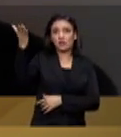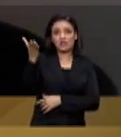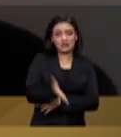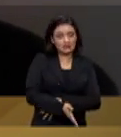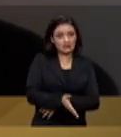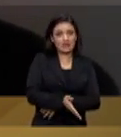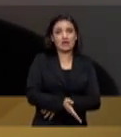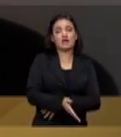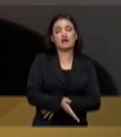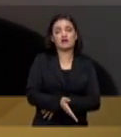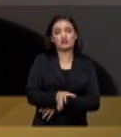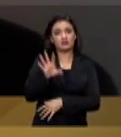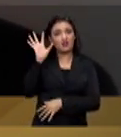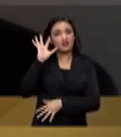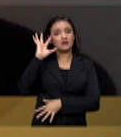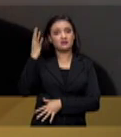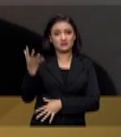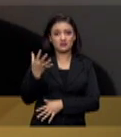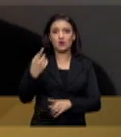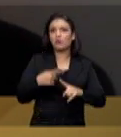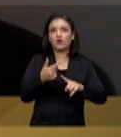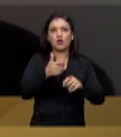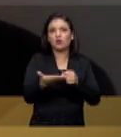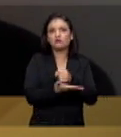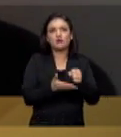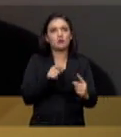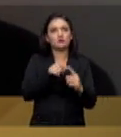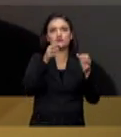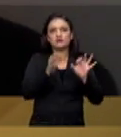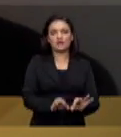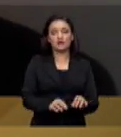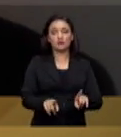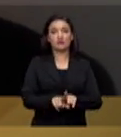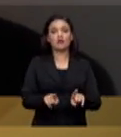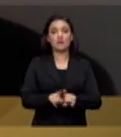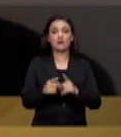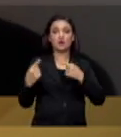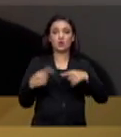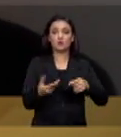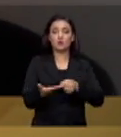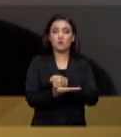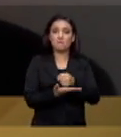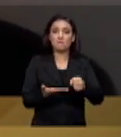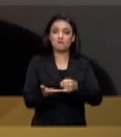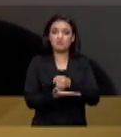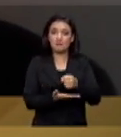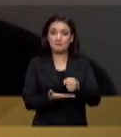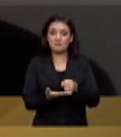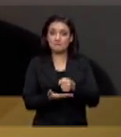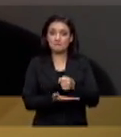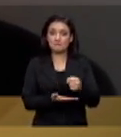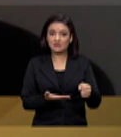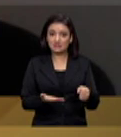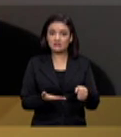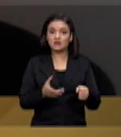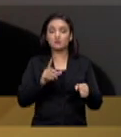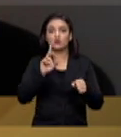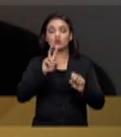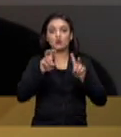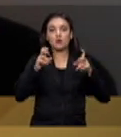ausência de fundamentação, a violação ao princípio da boa-fé, na acepção que proíbe a adoção de